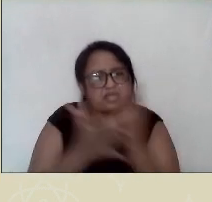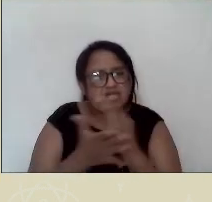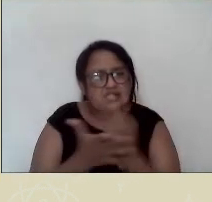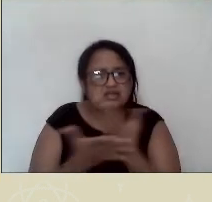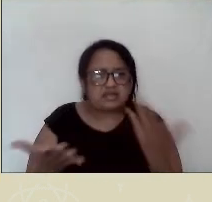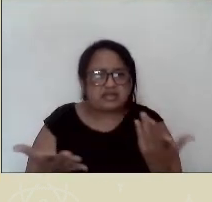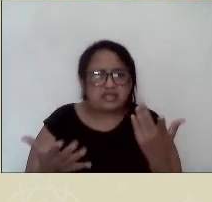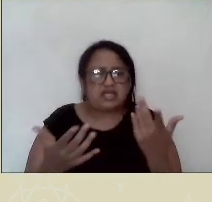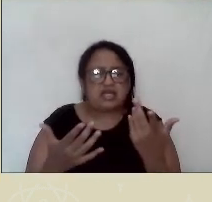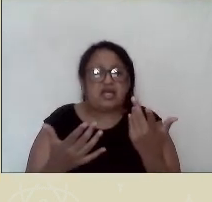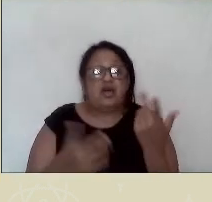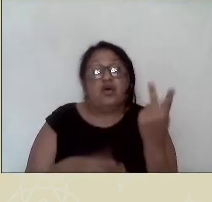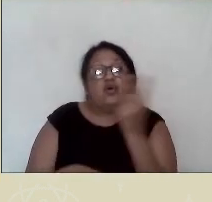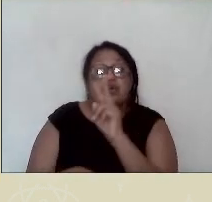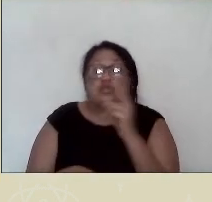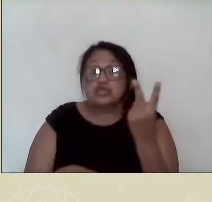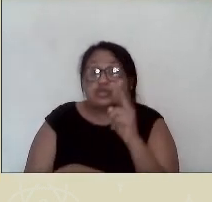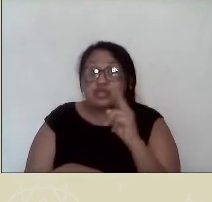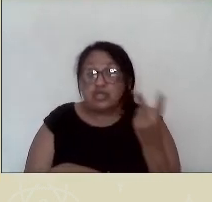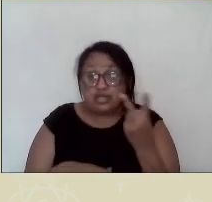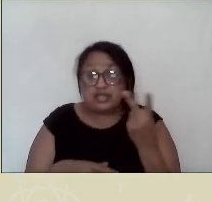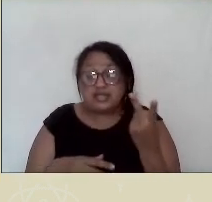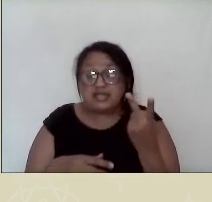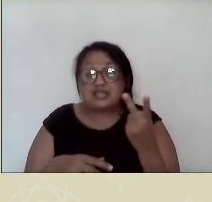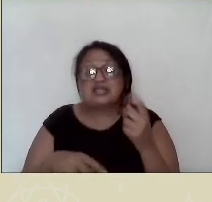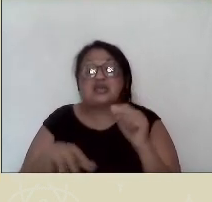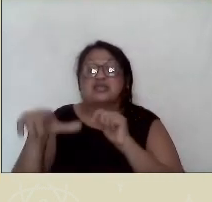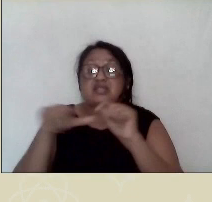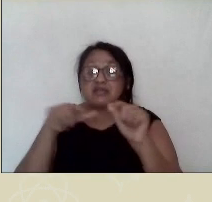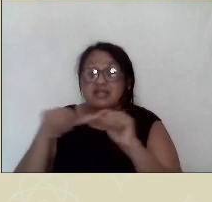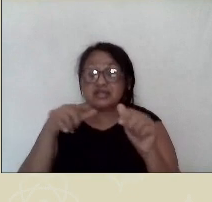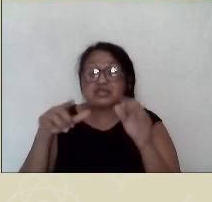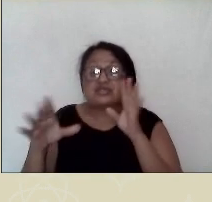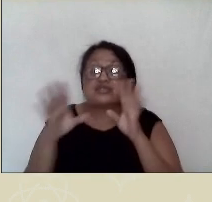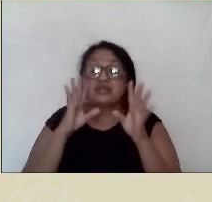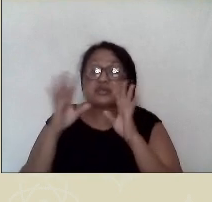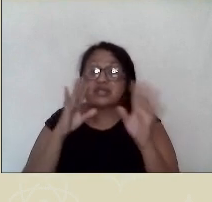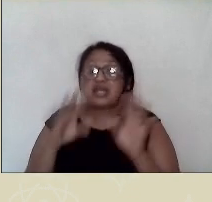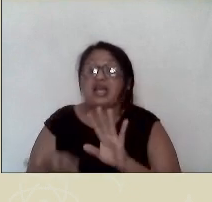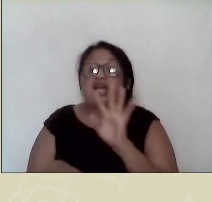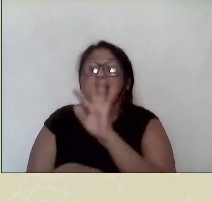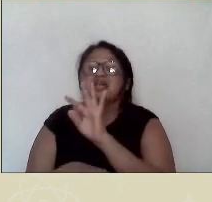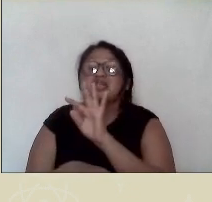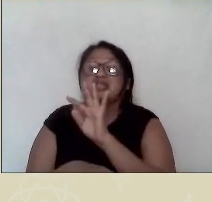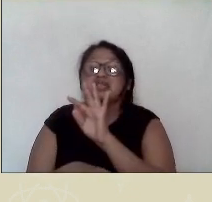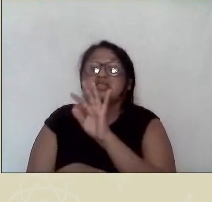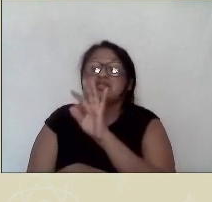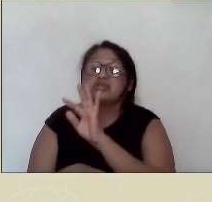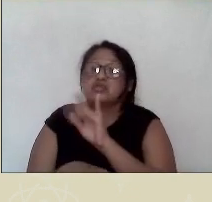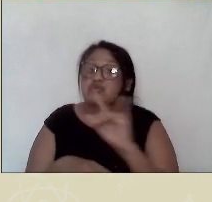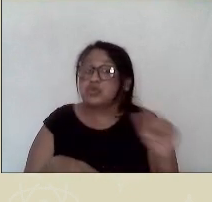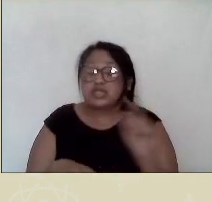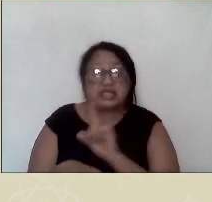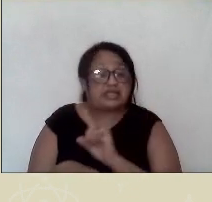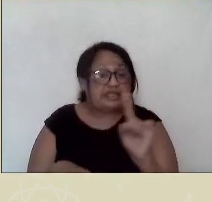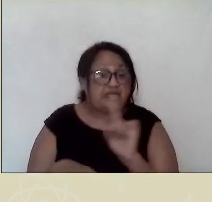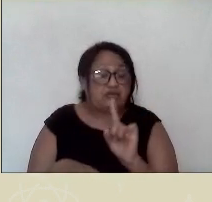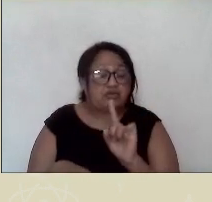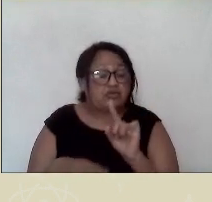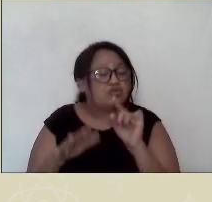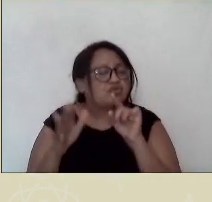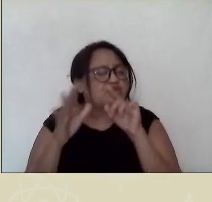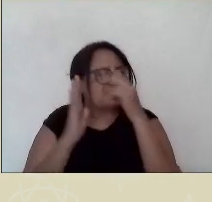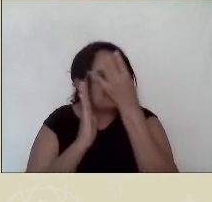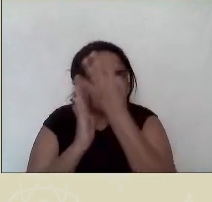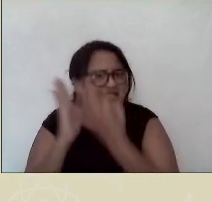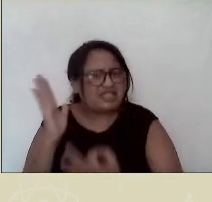Facebook e do Twitter são empregados do Facebook e do Twitter o texto falou sobre isso não o texto